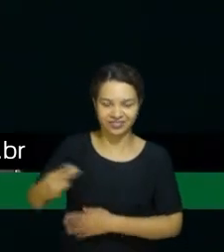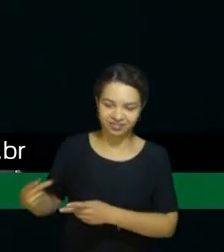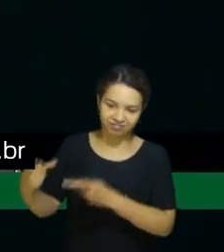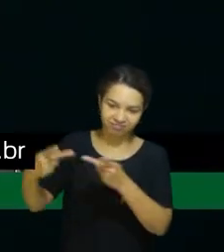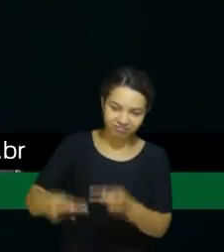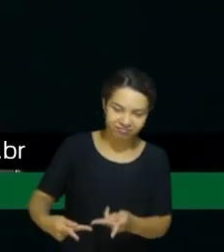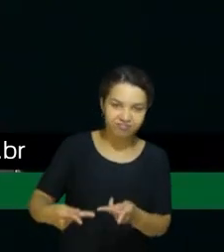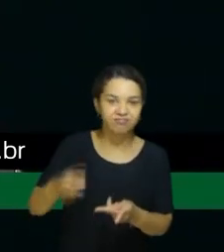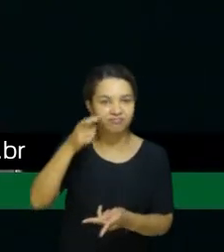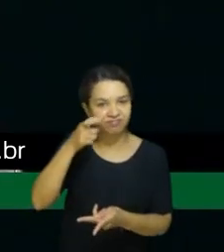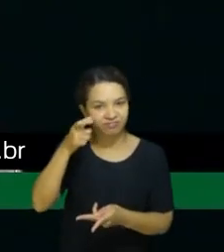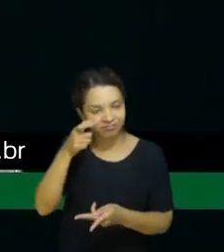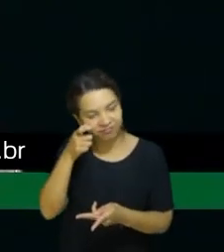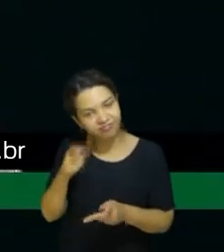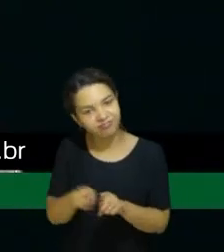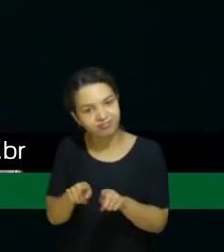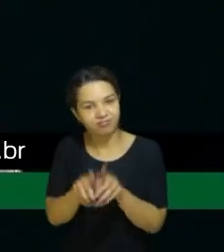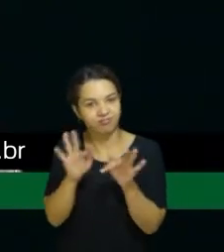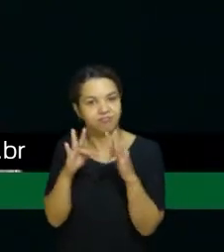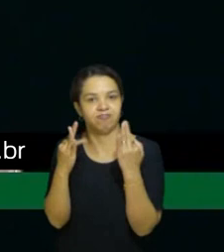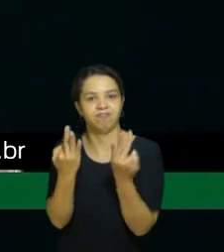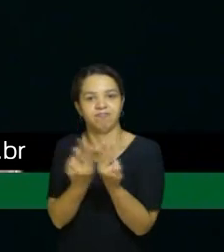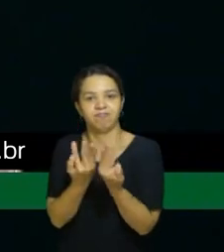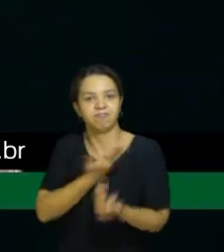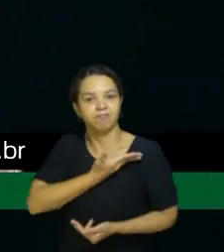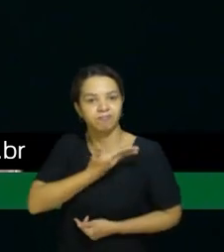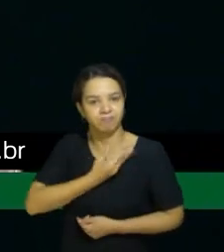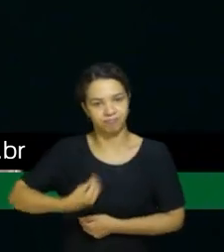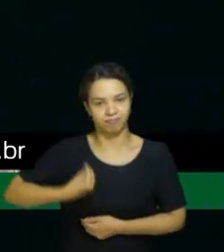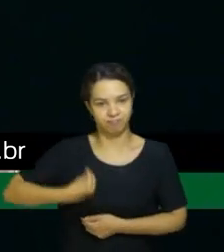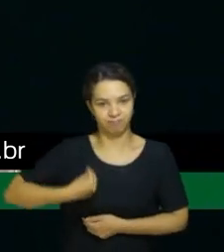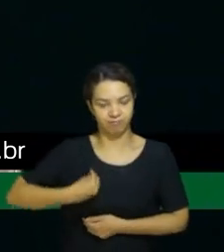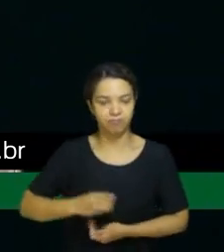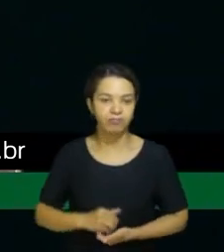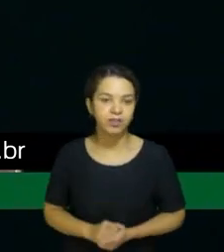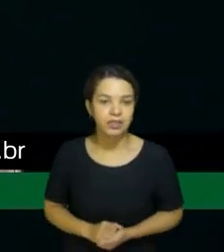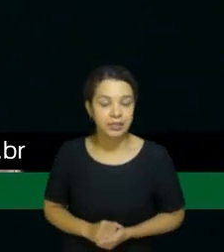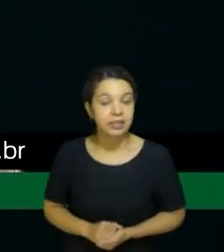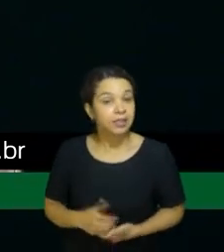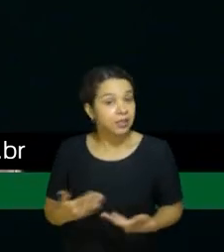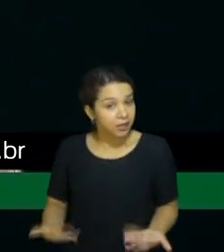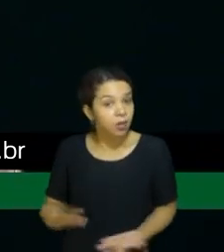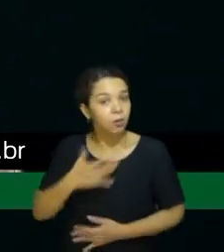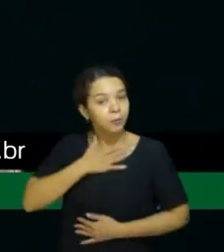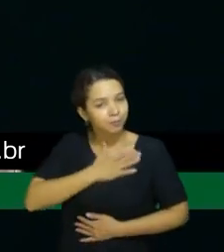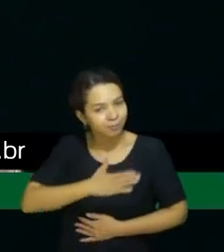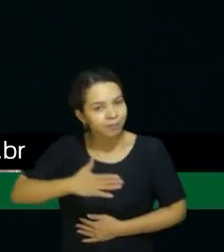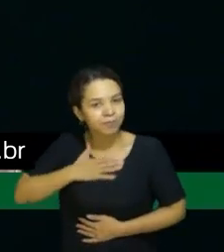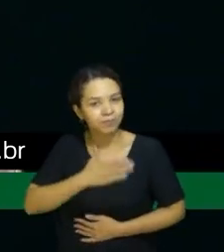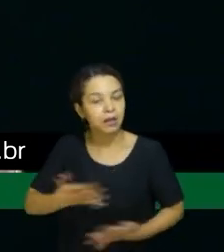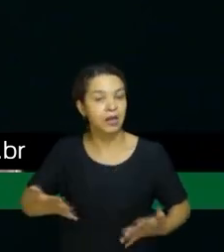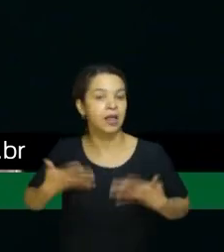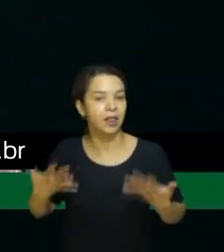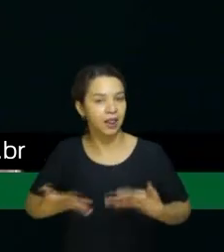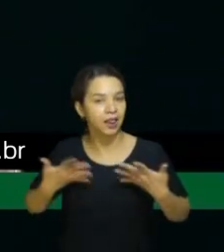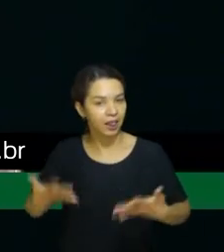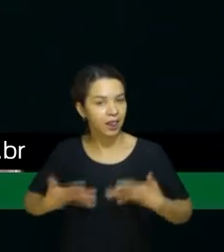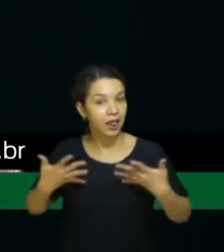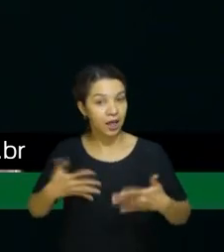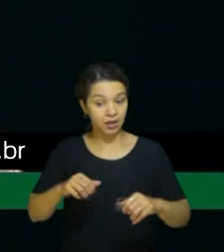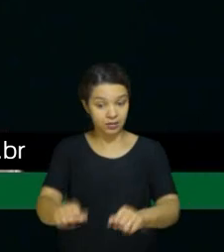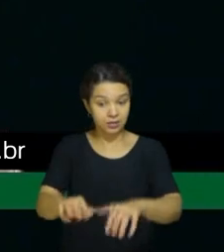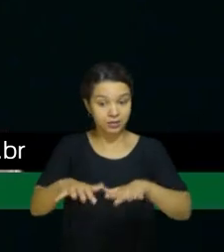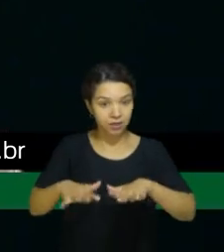a todos os amigos familiares também presentes bom quem diria que é com imensa satisfação e alegria que uma sessão da